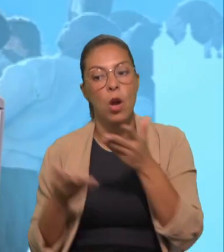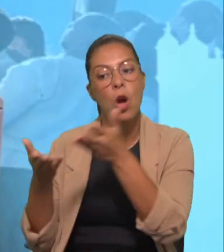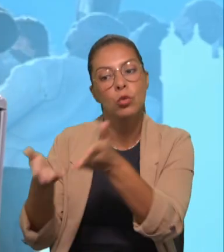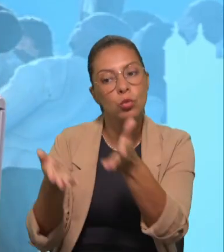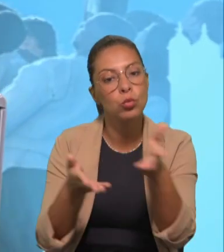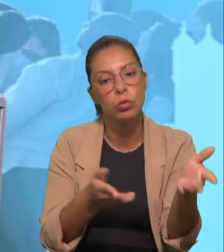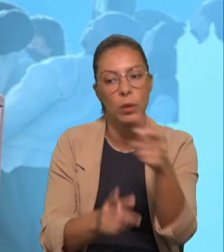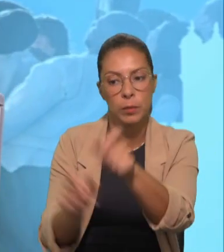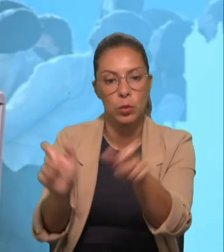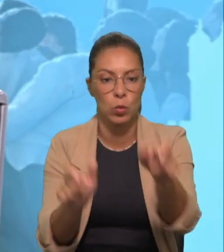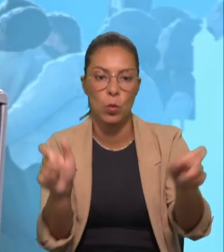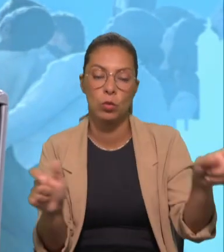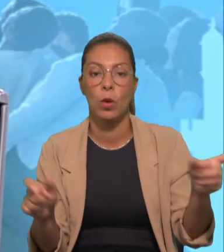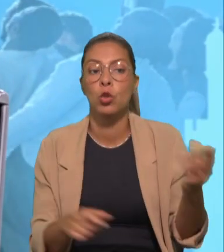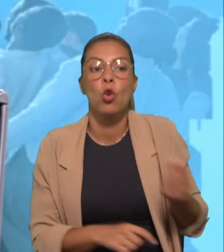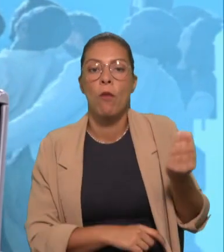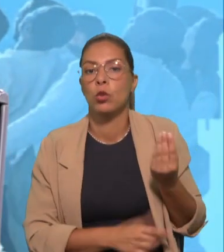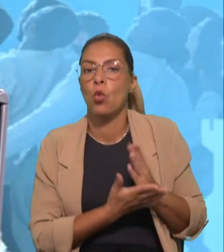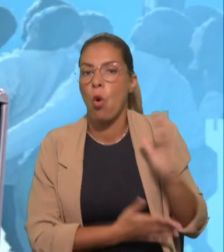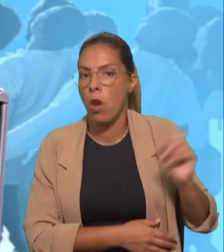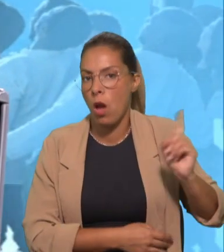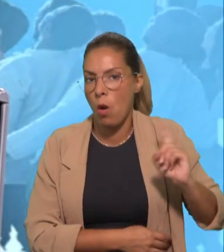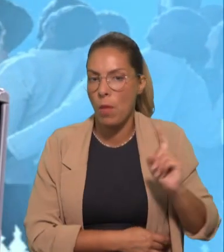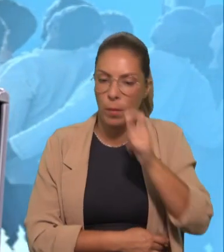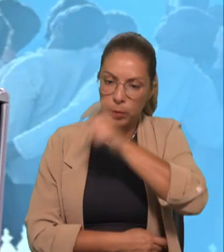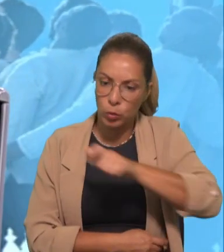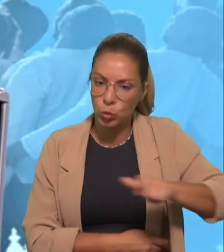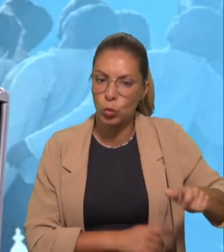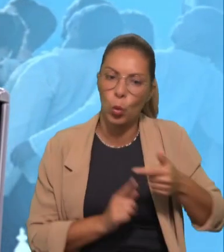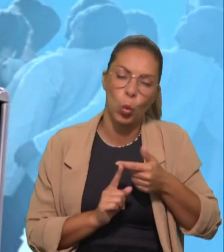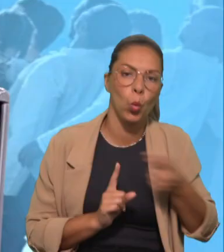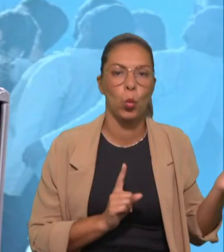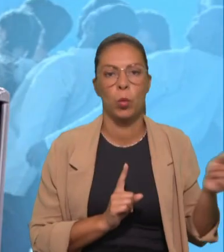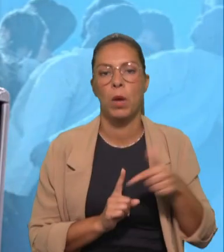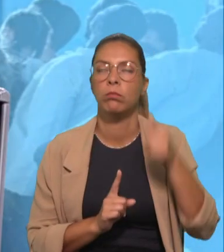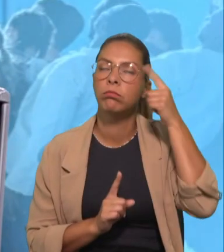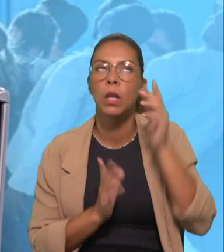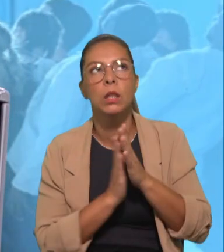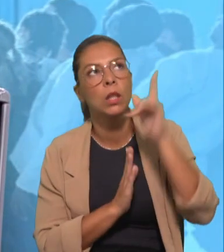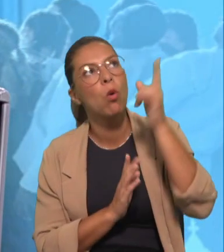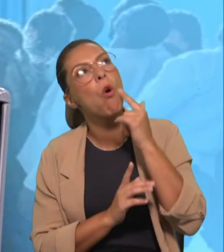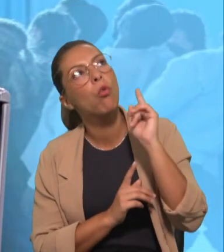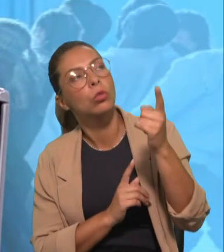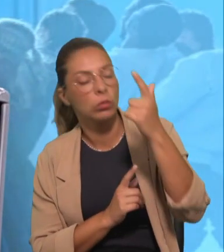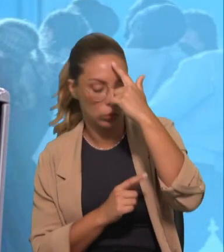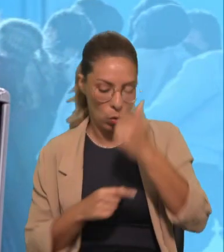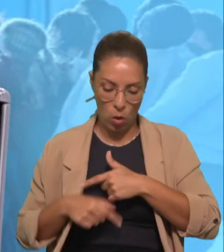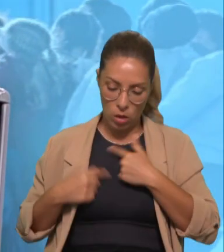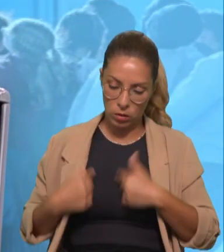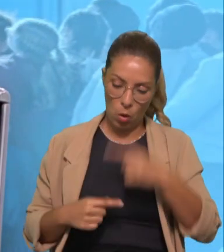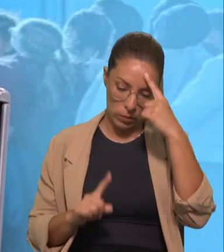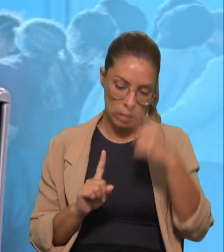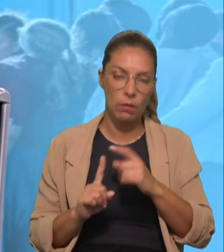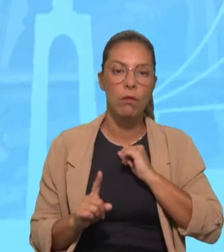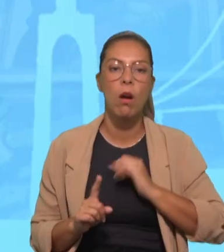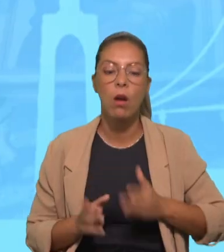nome, não apenas os jovens, as pessoas todas, a darem nome à busca de Deus e à busca de sentido para a vida que têm no seu coração. E isto